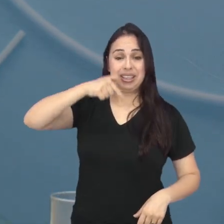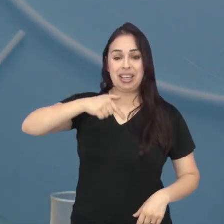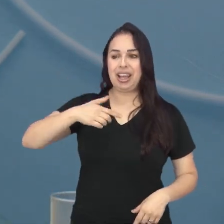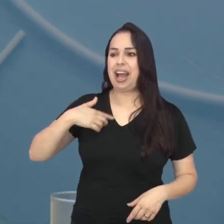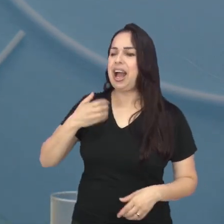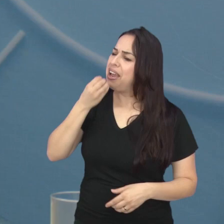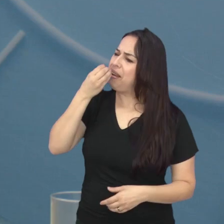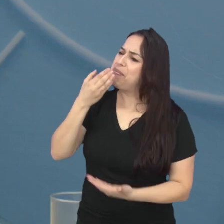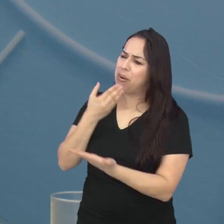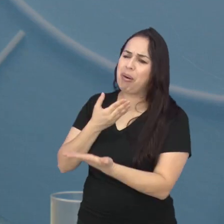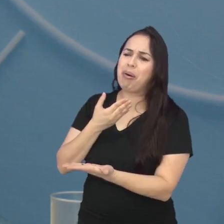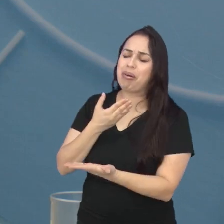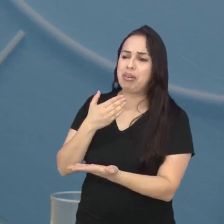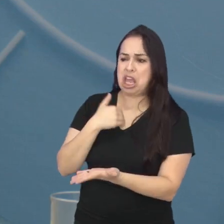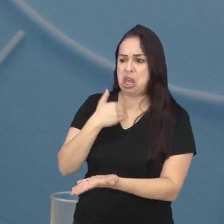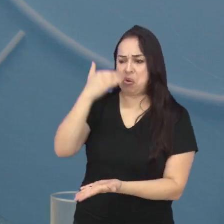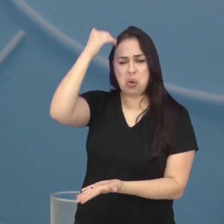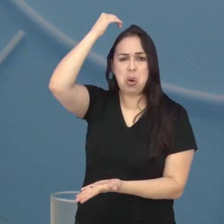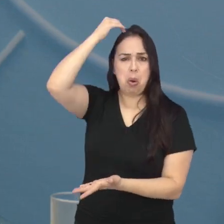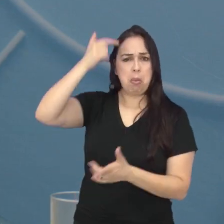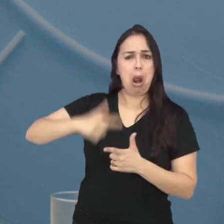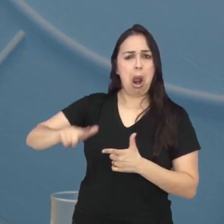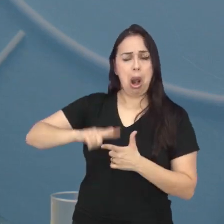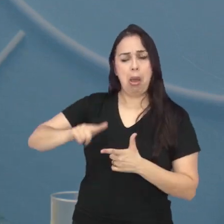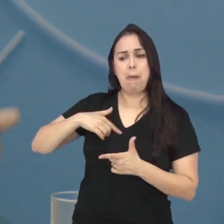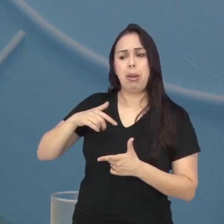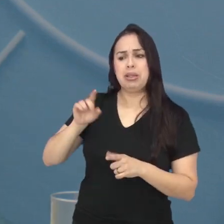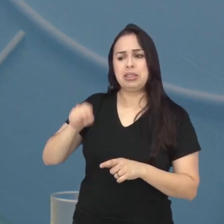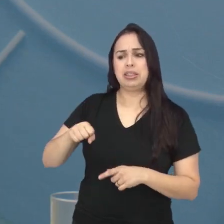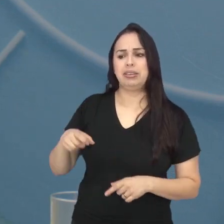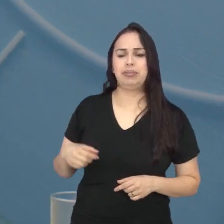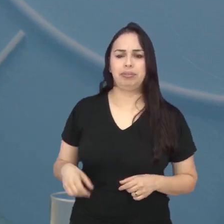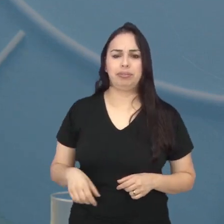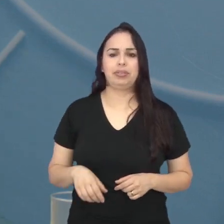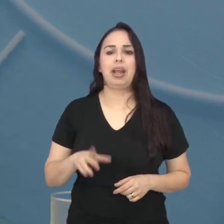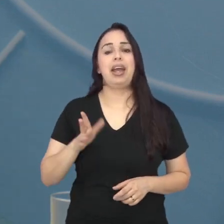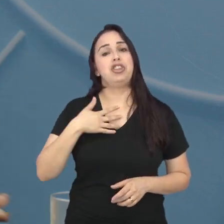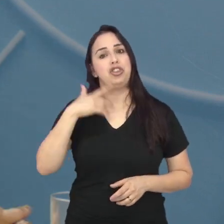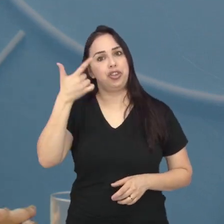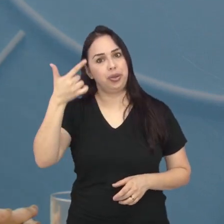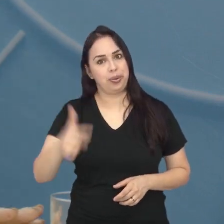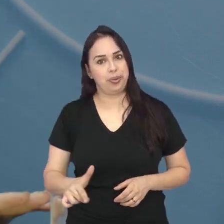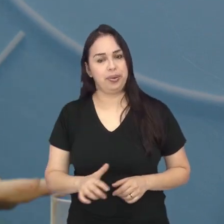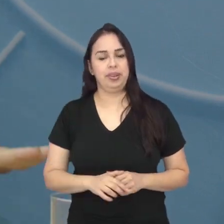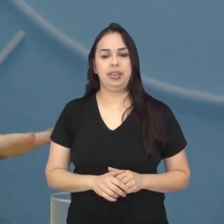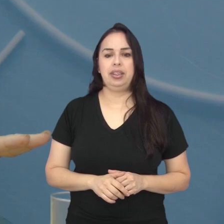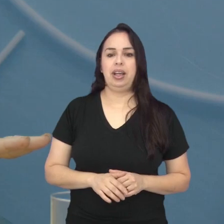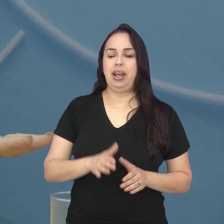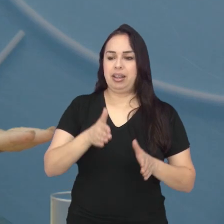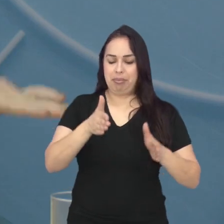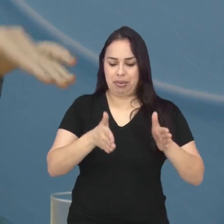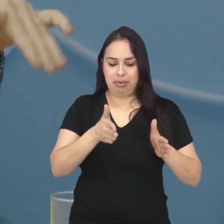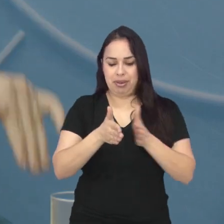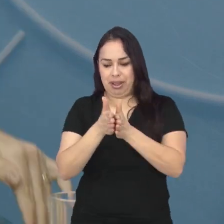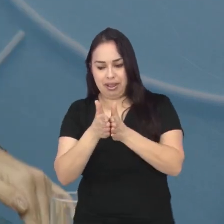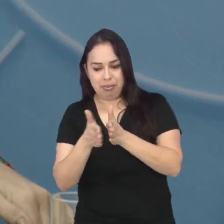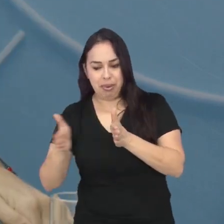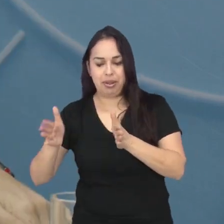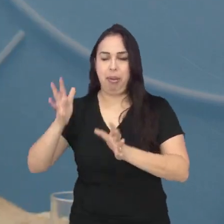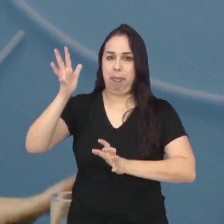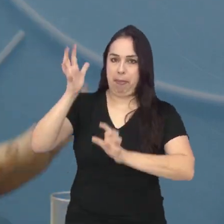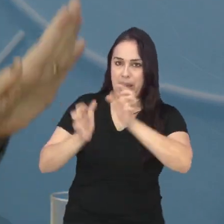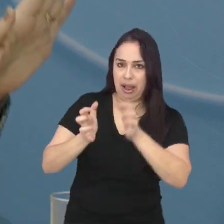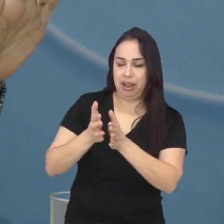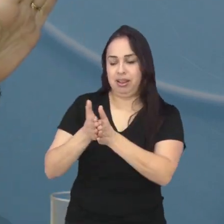pensa? Ah, tá vendo como ele é bom? Sou eu mesmo que sou o problema. Olha, ele é bom. Aí ela cai nessa. Aí passa um tempinho, entra numa